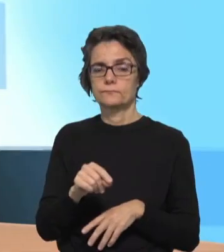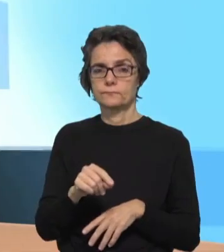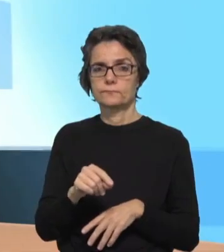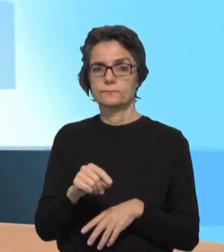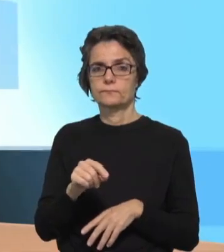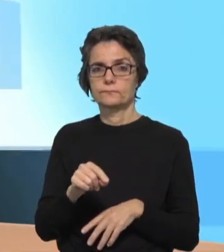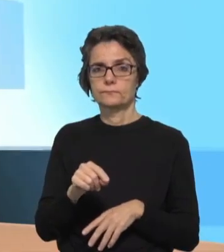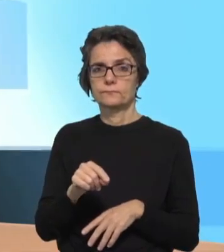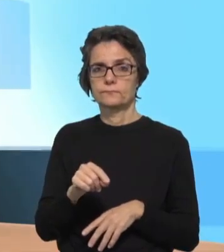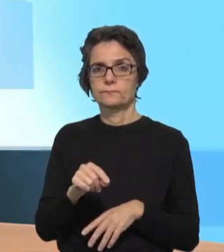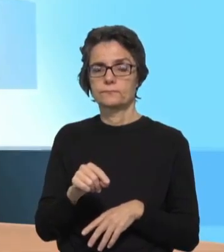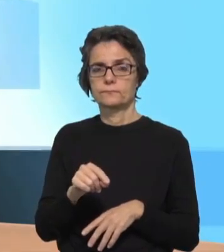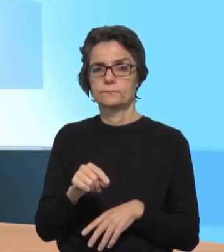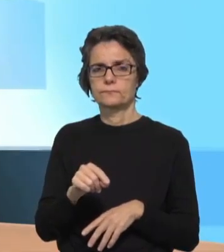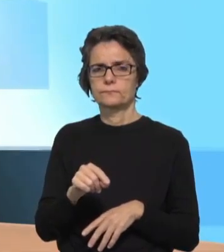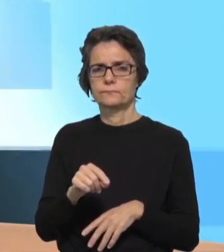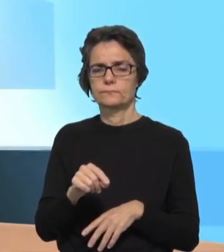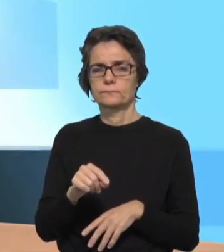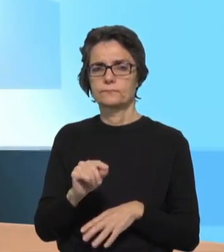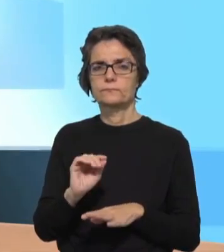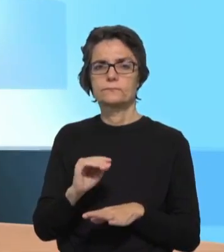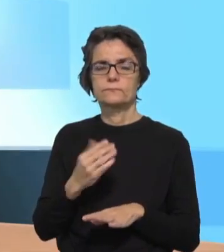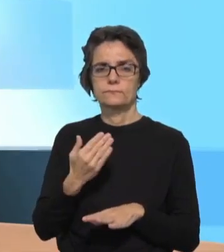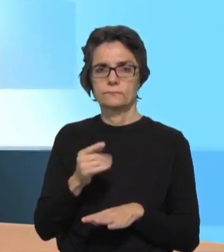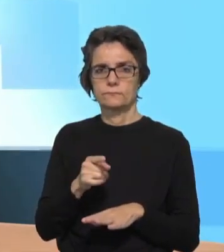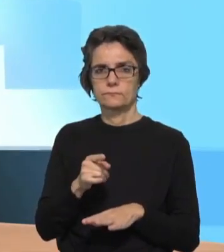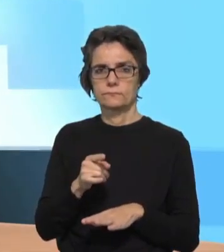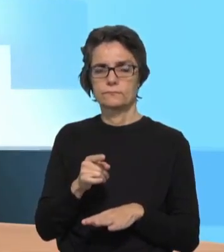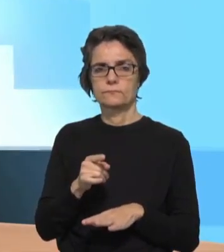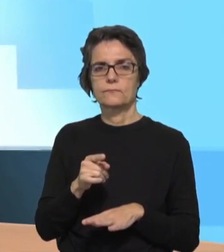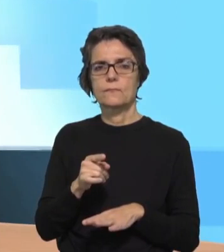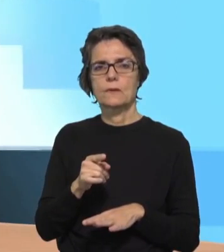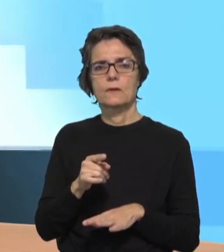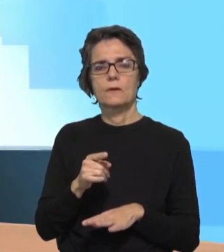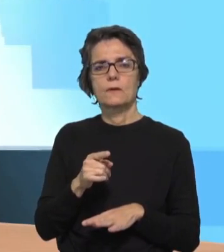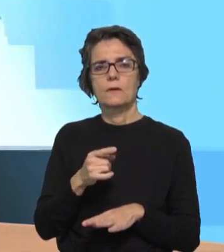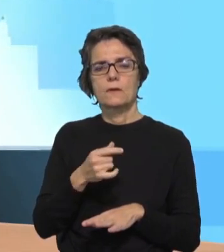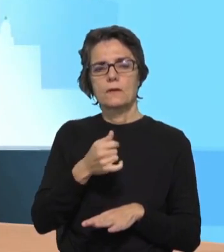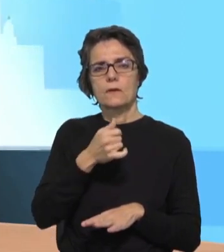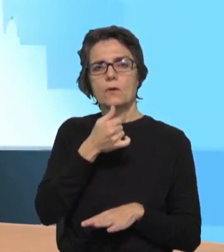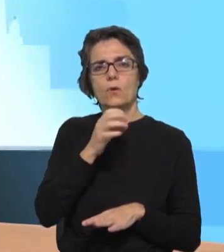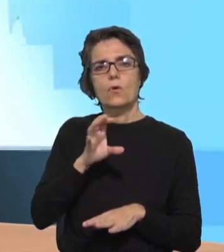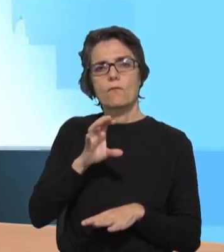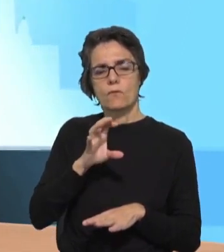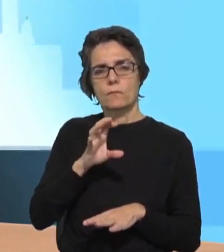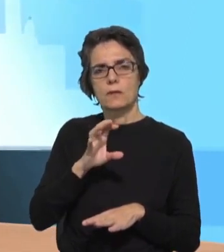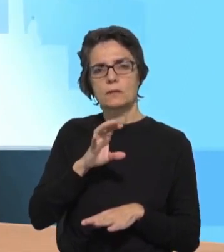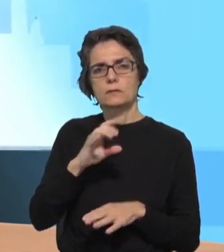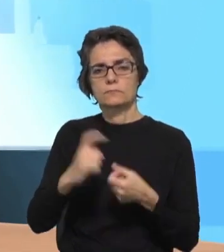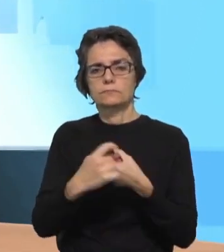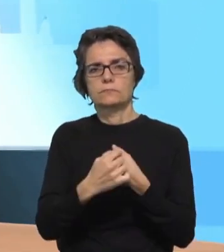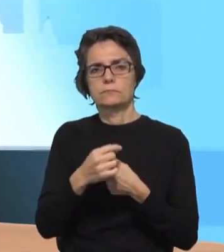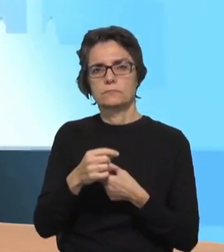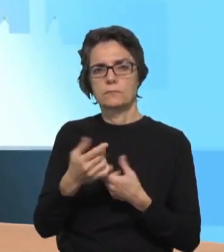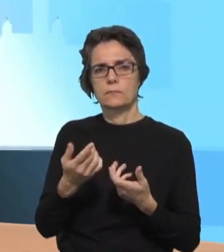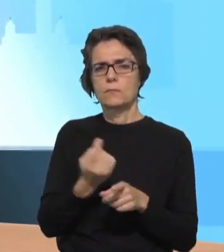e notei que a regra, logo de início, começa por definir de que forma é que se podem admitir novos membros. Isso porquê? Havia